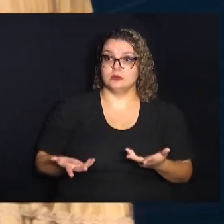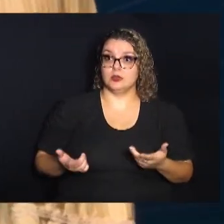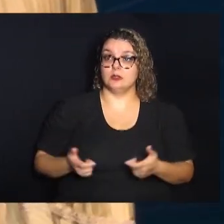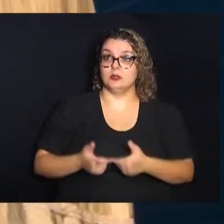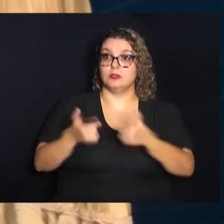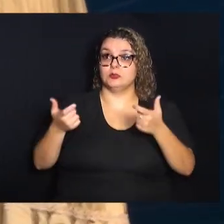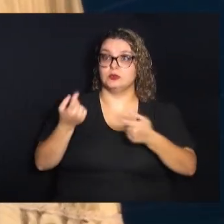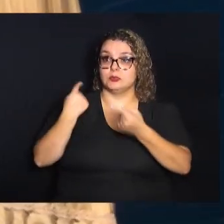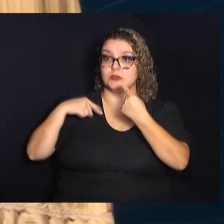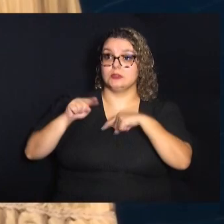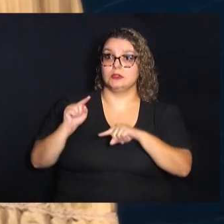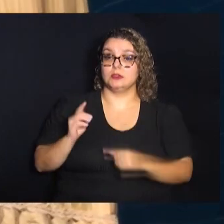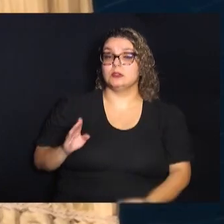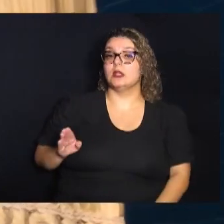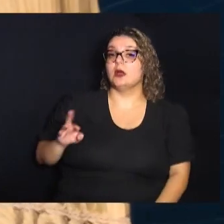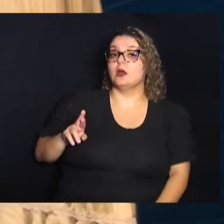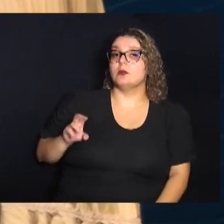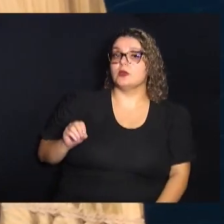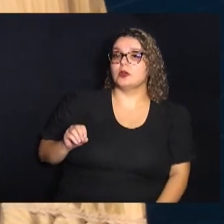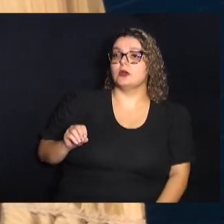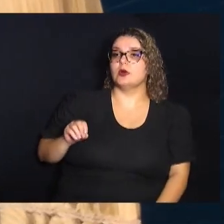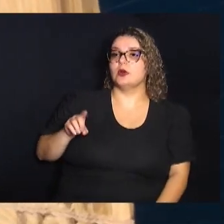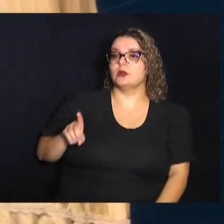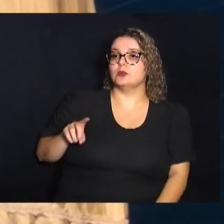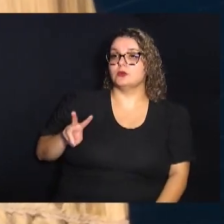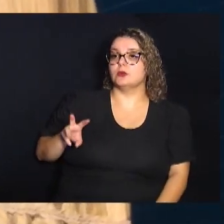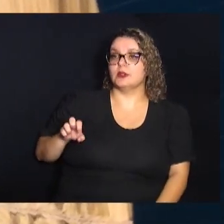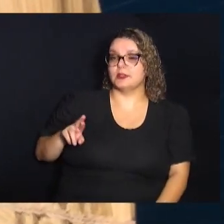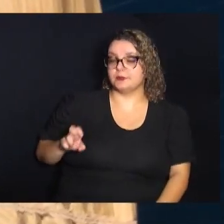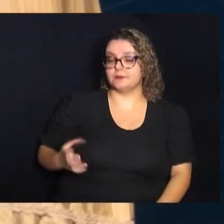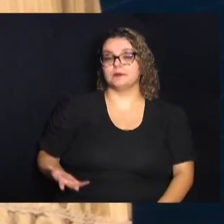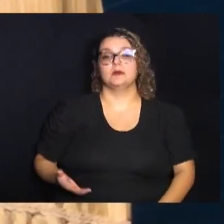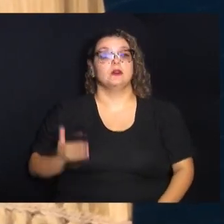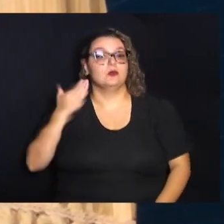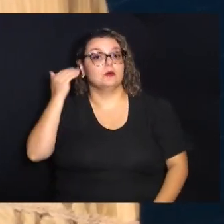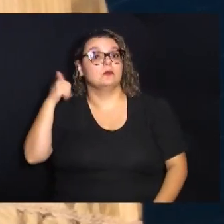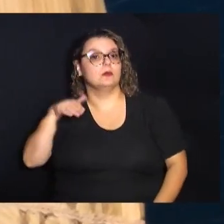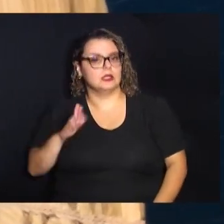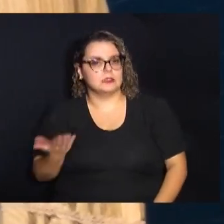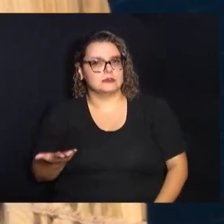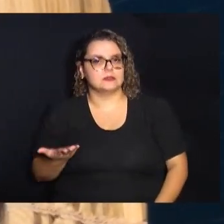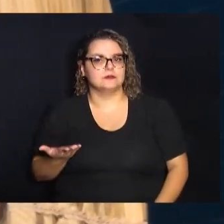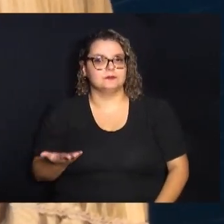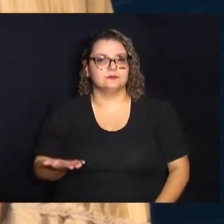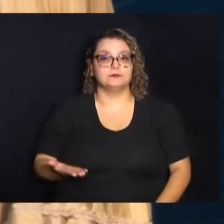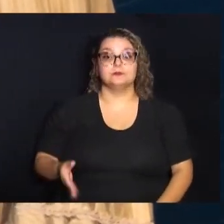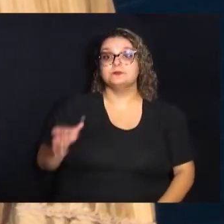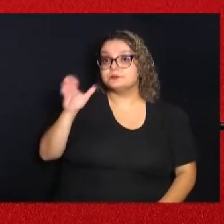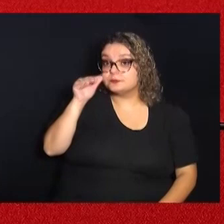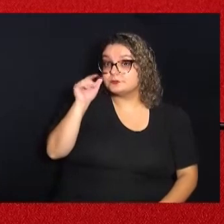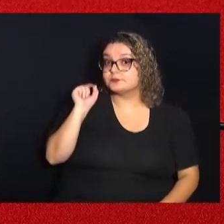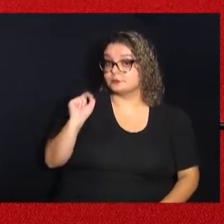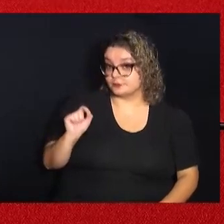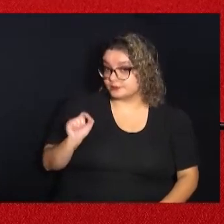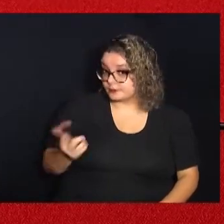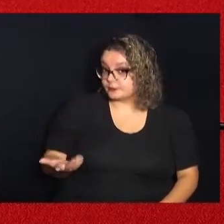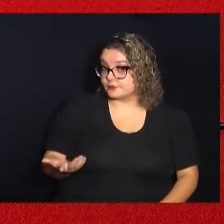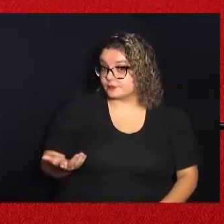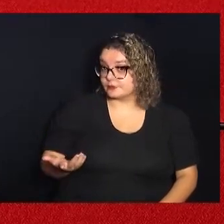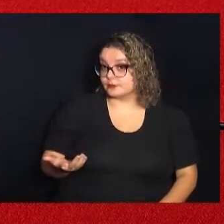ele foi um dos grandes sucessos da Broadway, uma das peças que fez mais sucesso na Broadway. E a curiosidade é